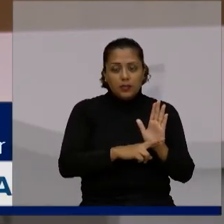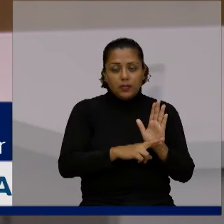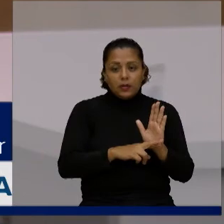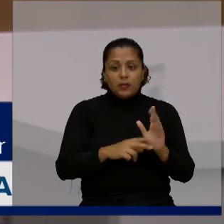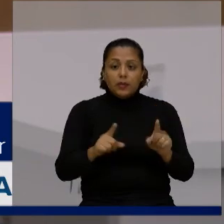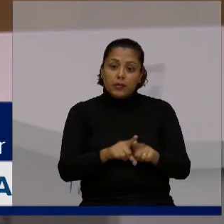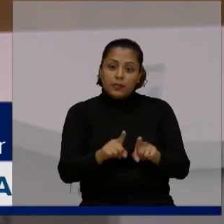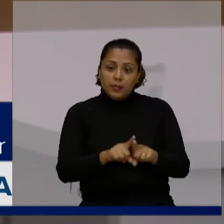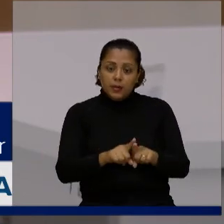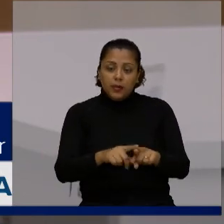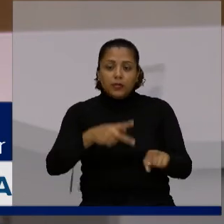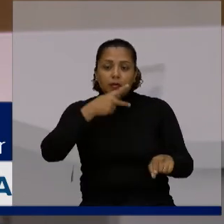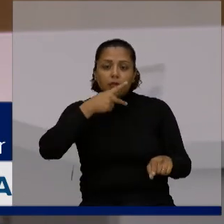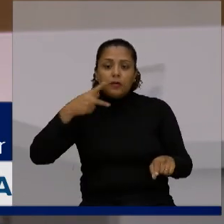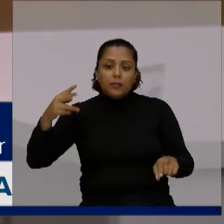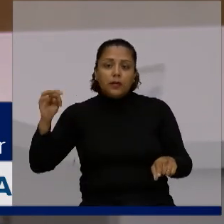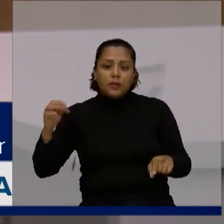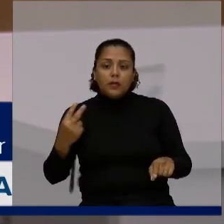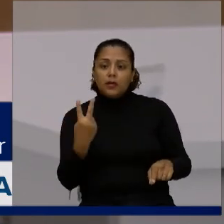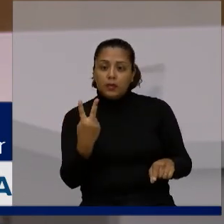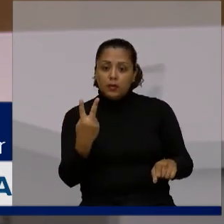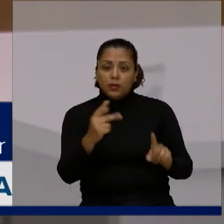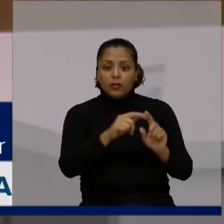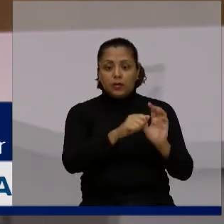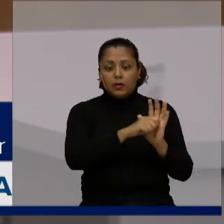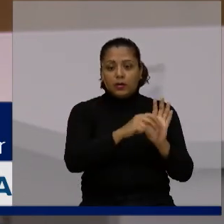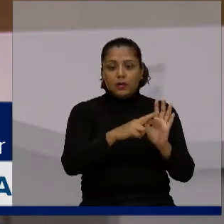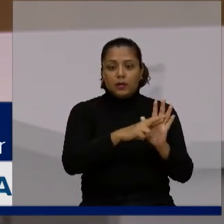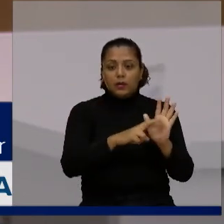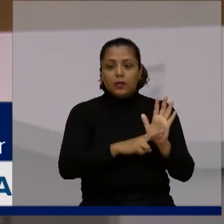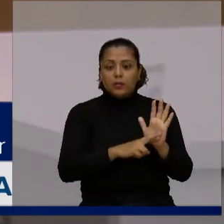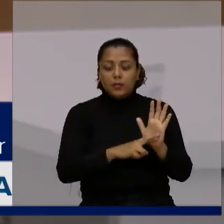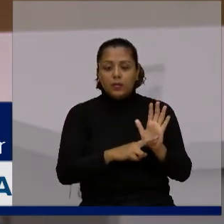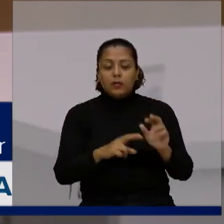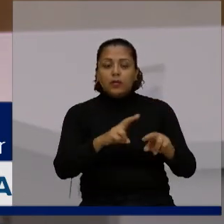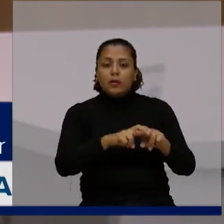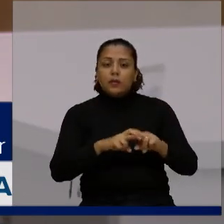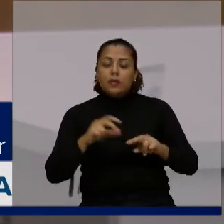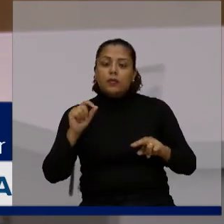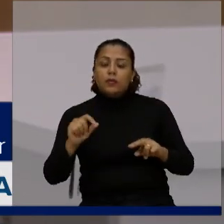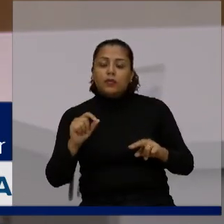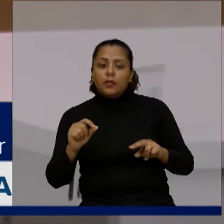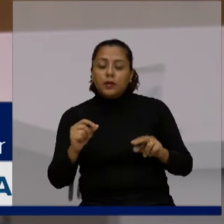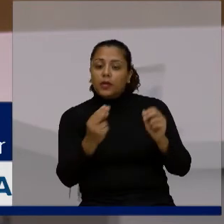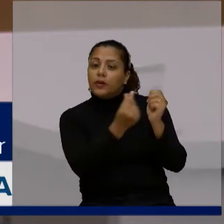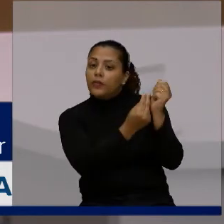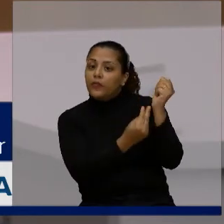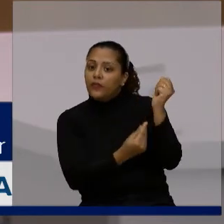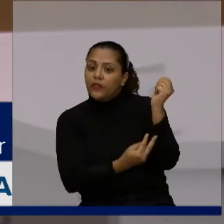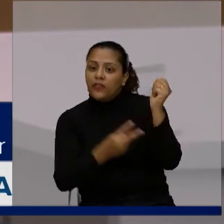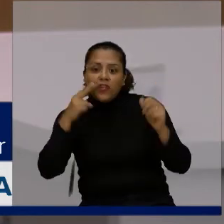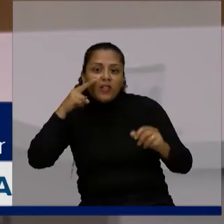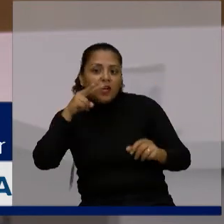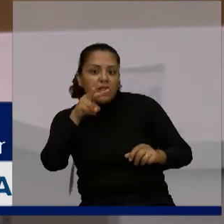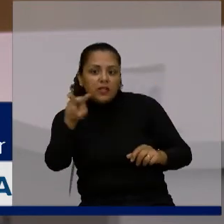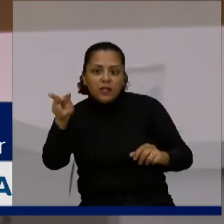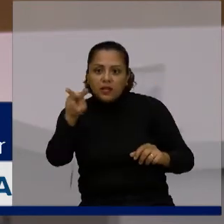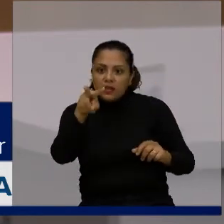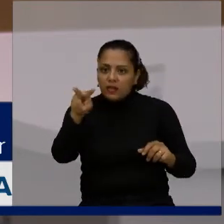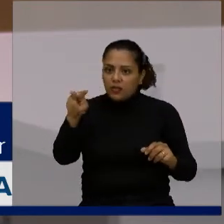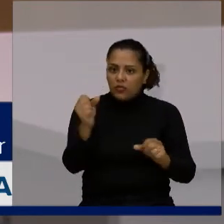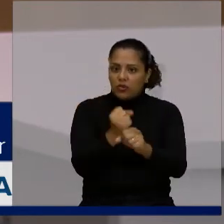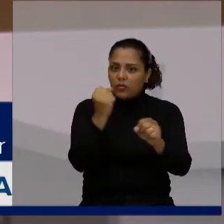Já informando, os meus dois requerimentos, eles tratam sobre a fiscalização de obras públicas no município. A gente tem visto na